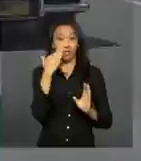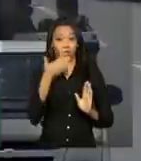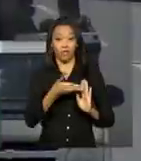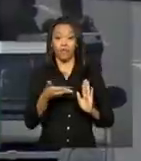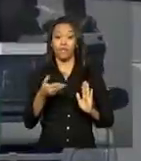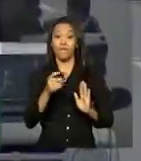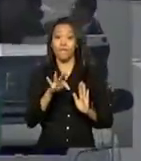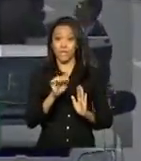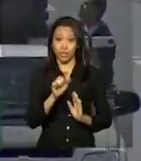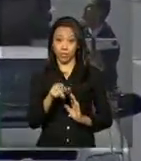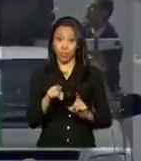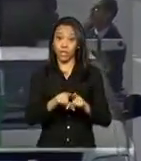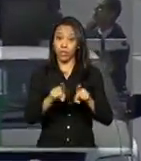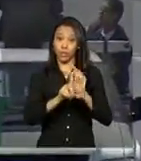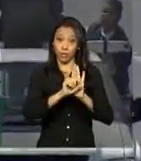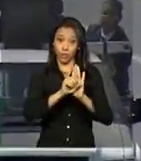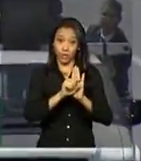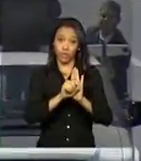facebook.com/tvnbr,